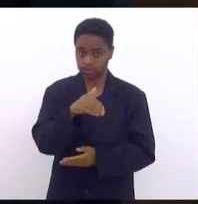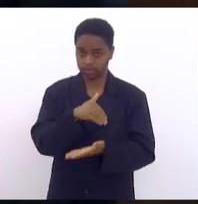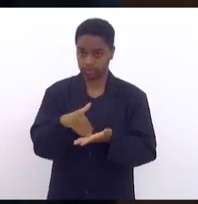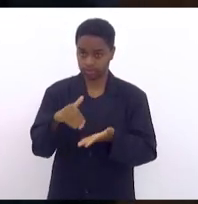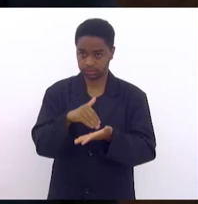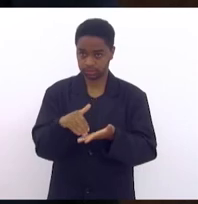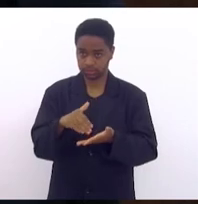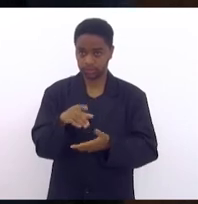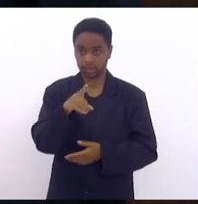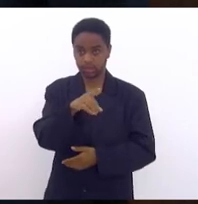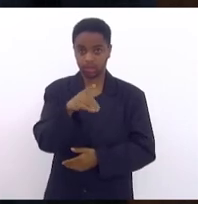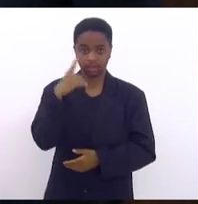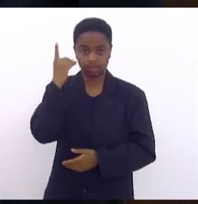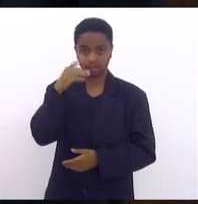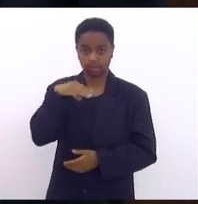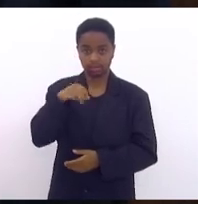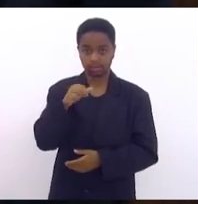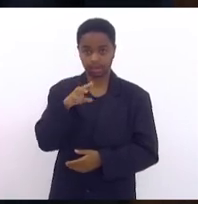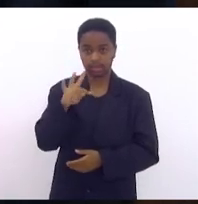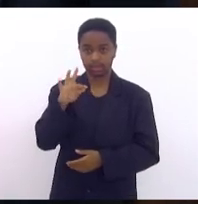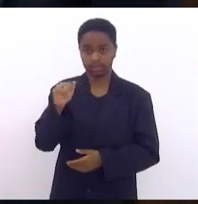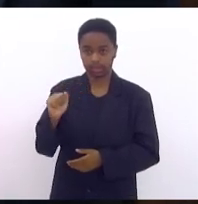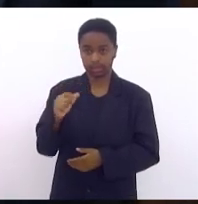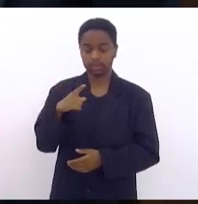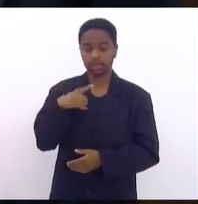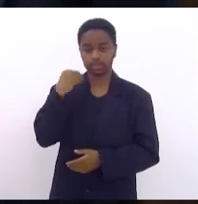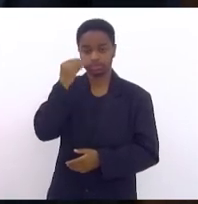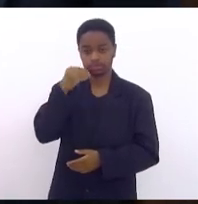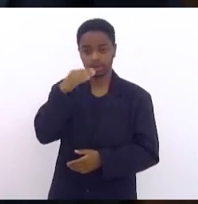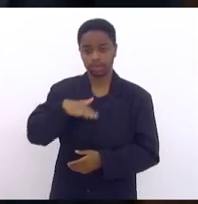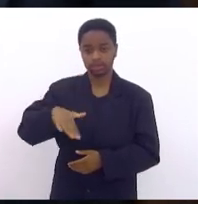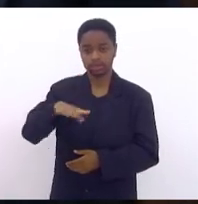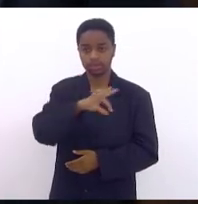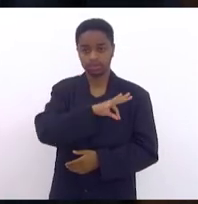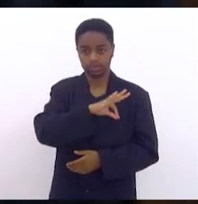deputada Marta Rocha está aqui atrás de mim, que tem experiência policial,